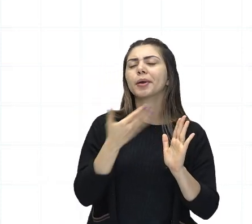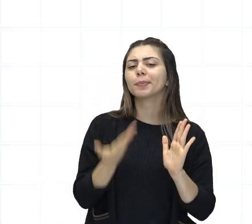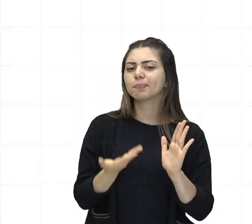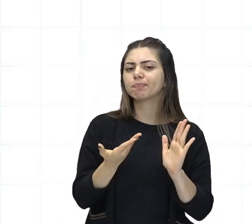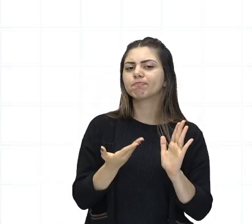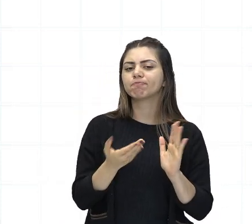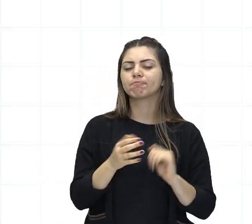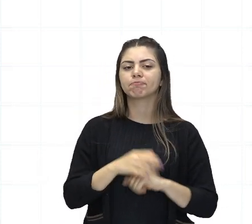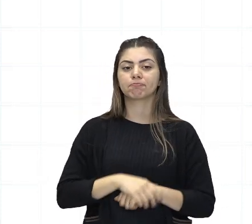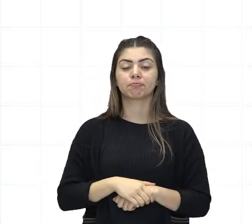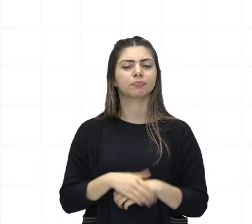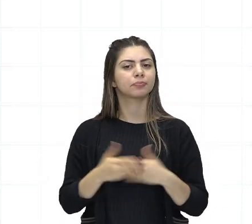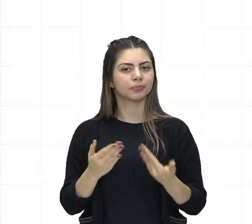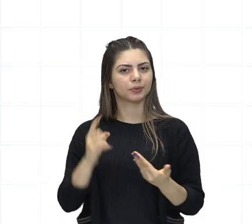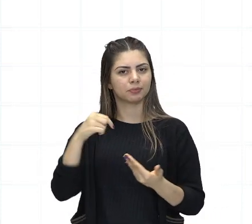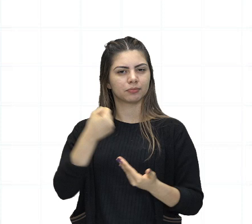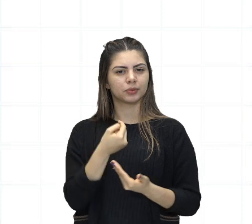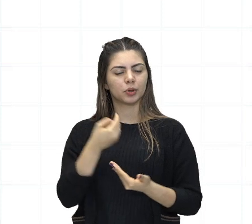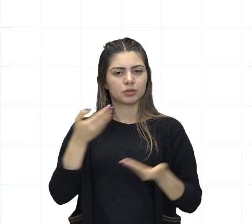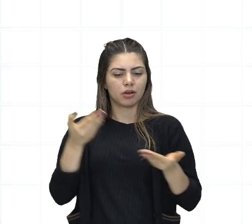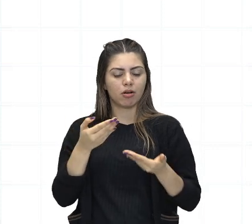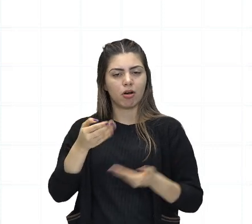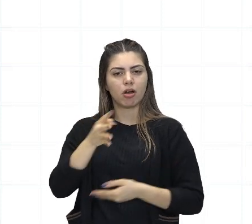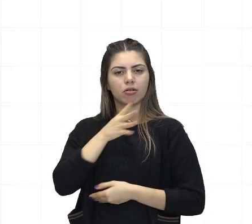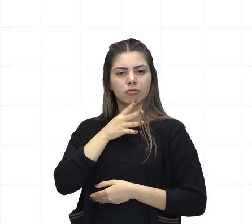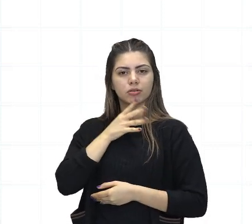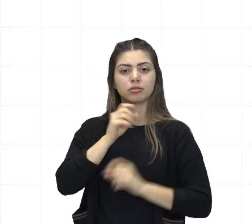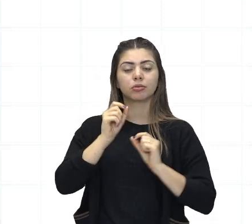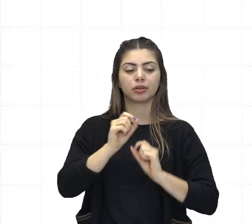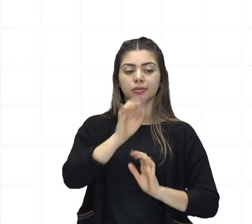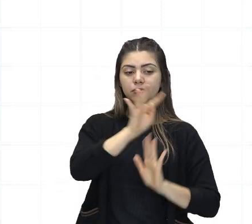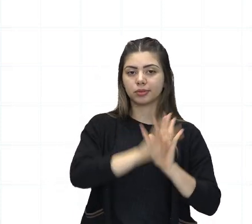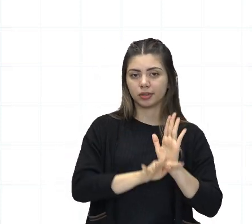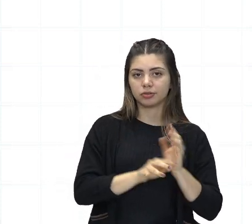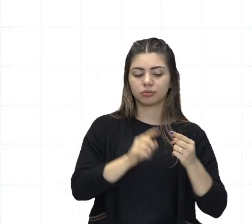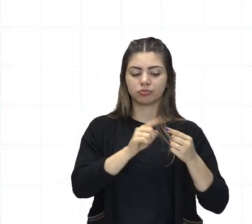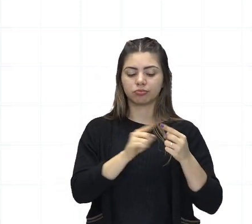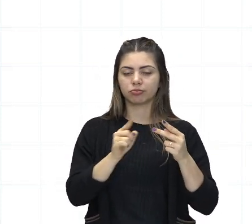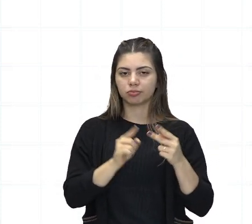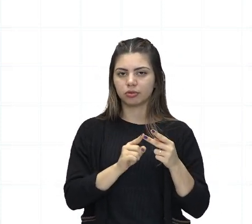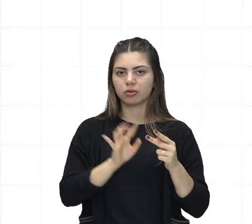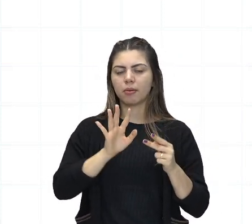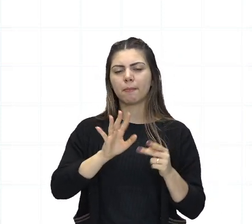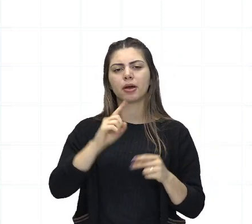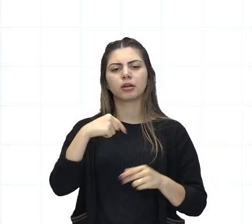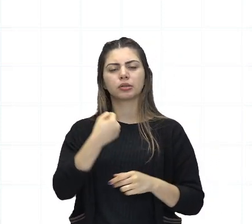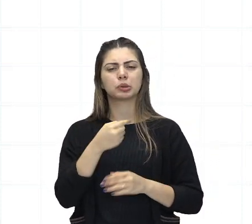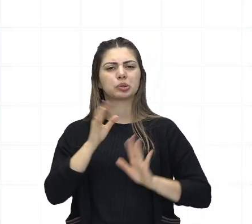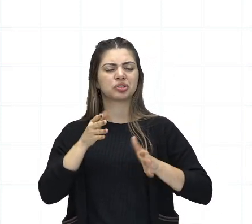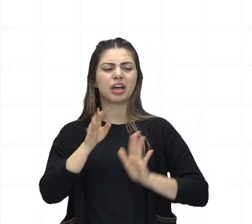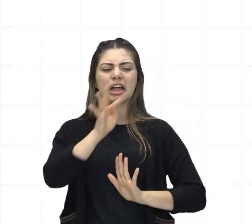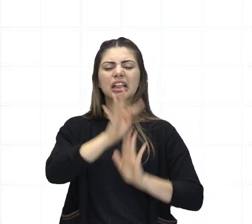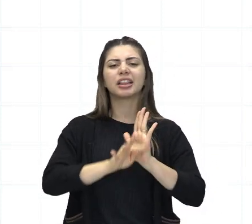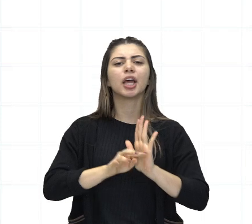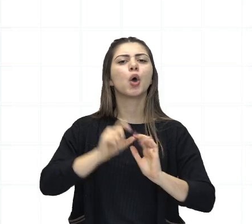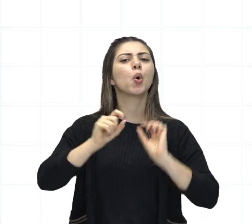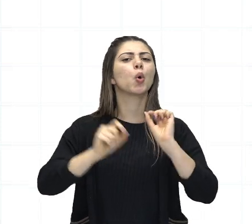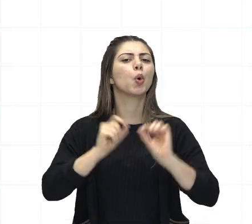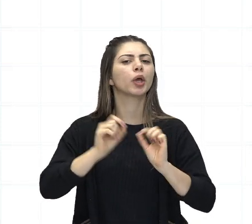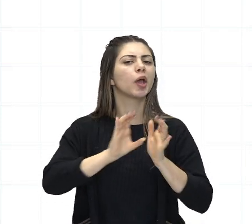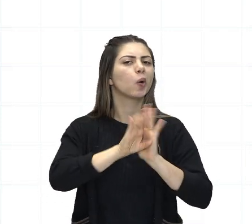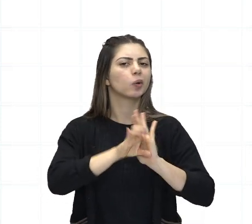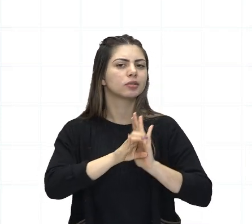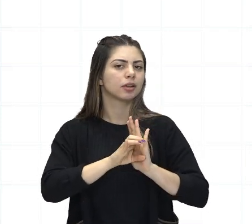seja, o que acabamos de conhecer foram dois textos. A gente ainda não definiu essa